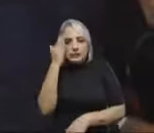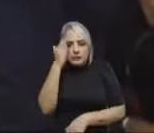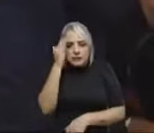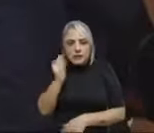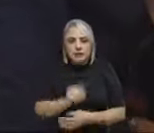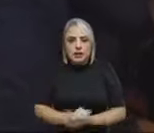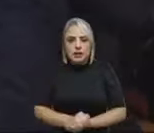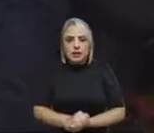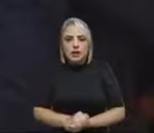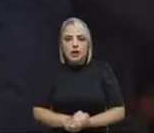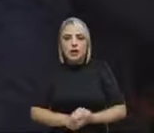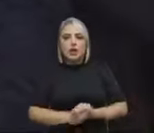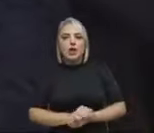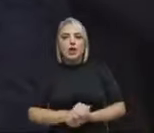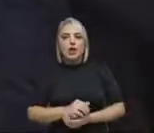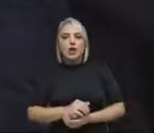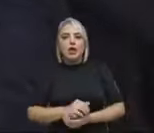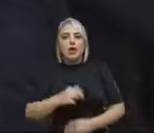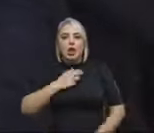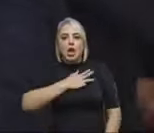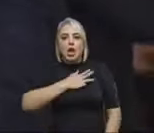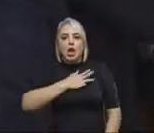será preso a qualquer instante.